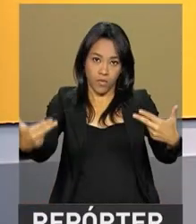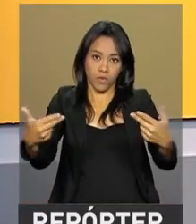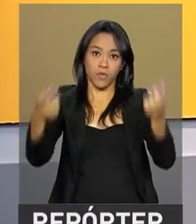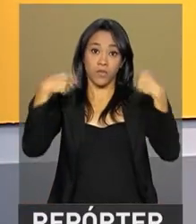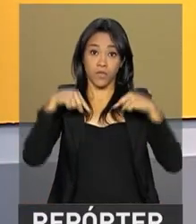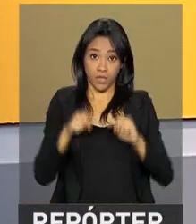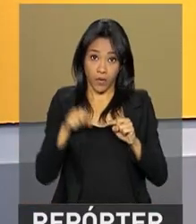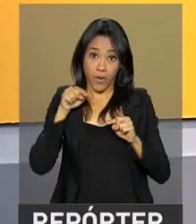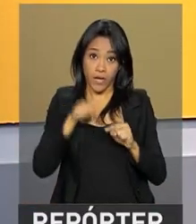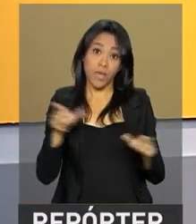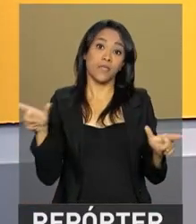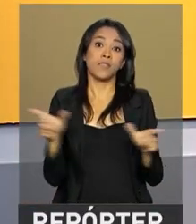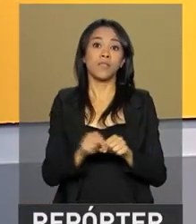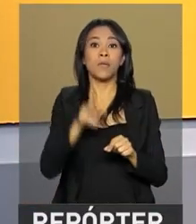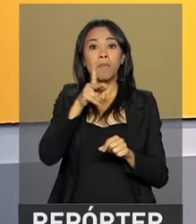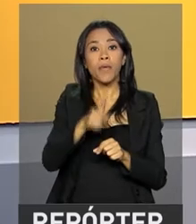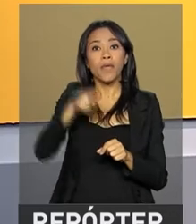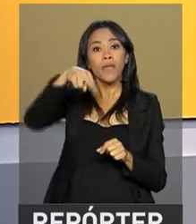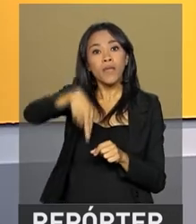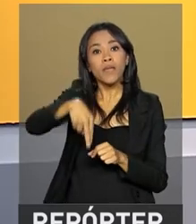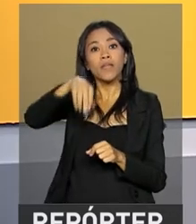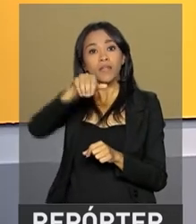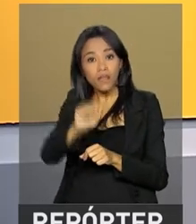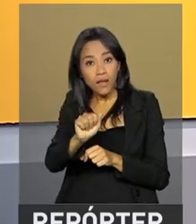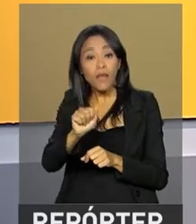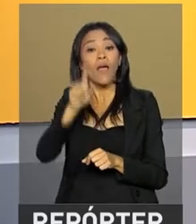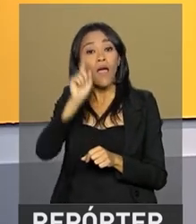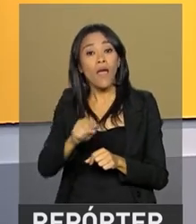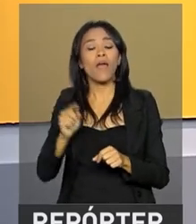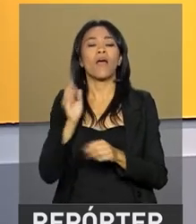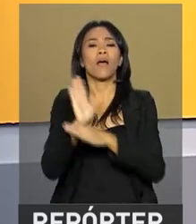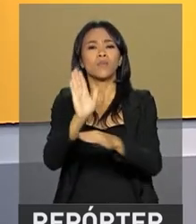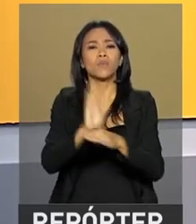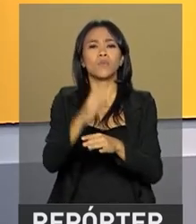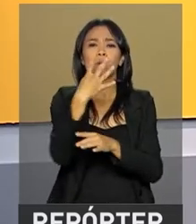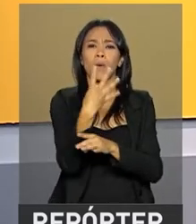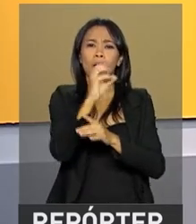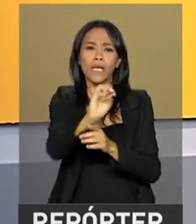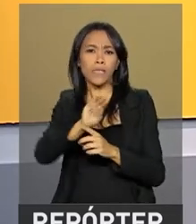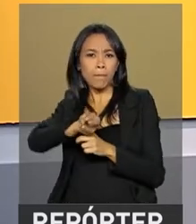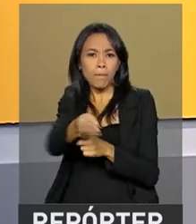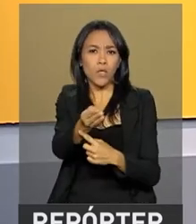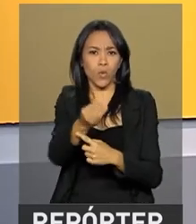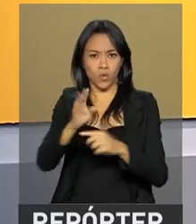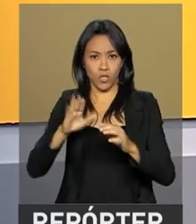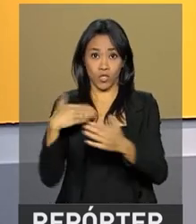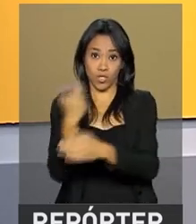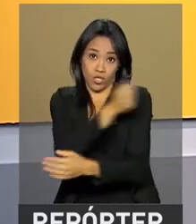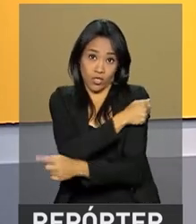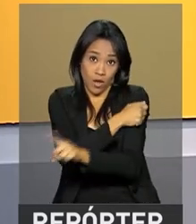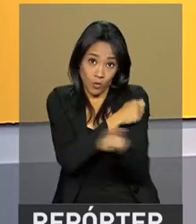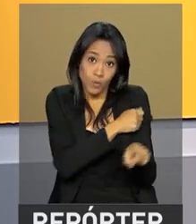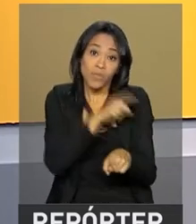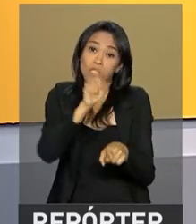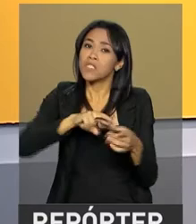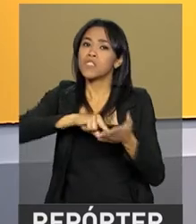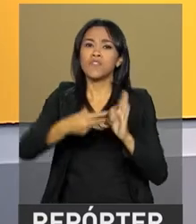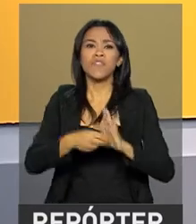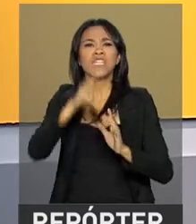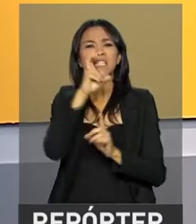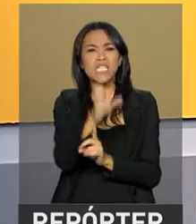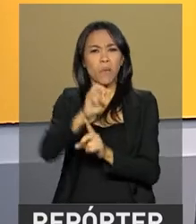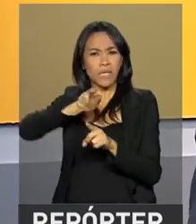programa nacional de alimentação escolar atende 40 milhões de estudantes o que representa 50 milhões de refeições